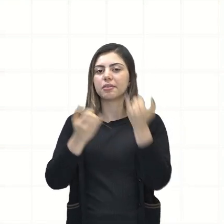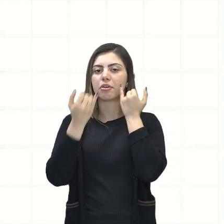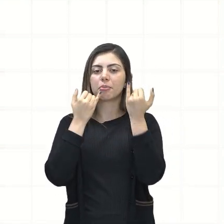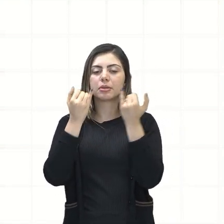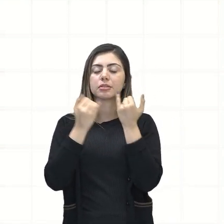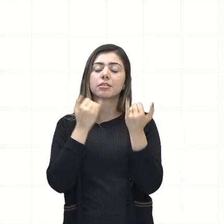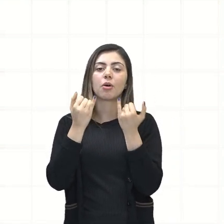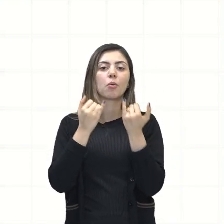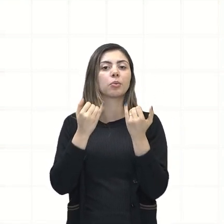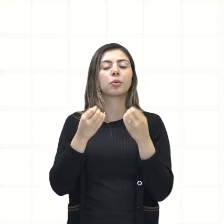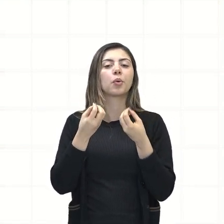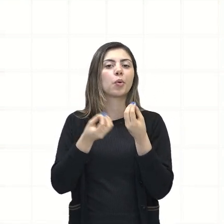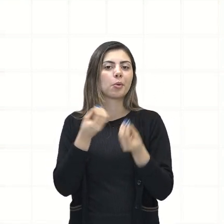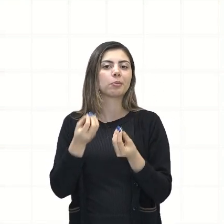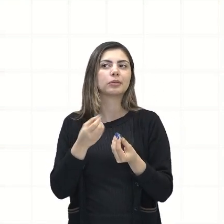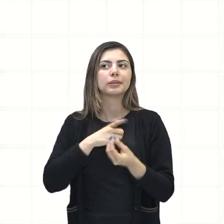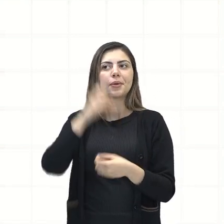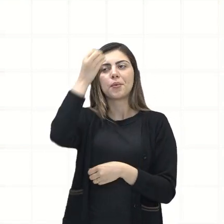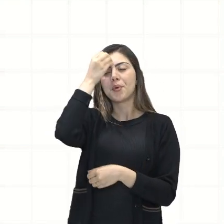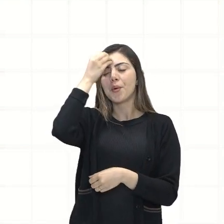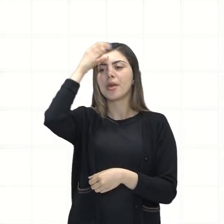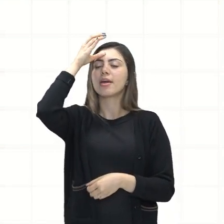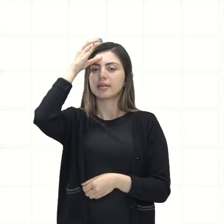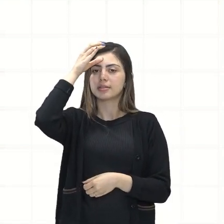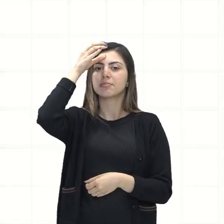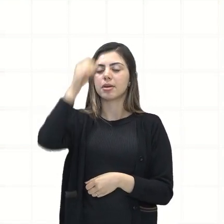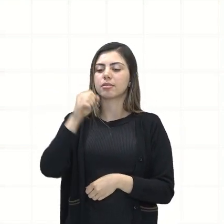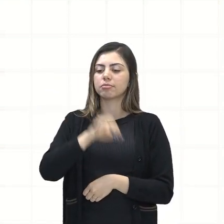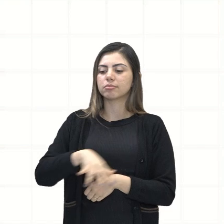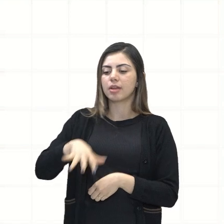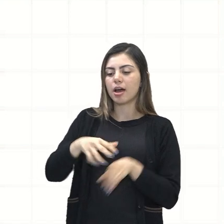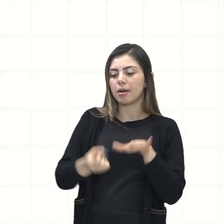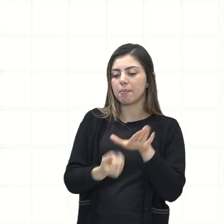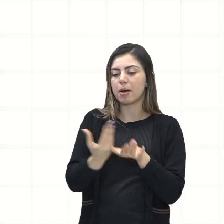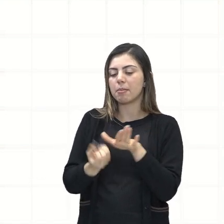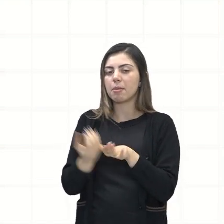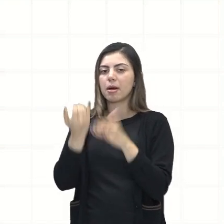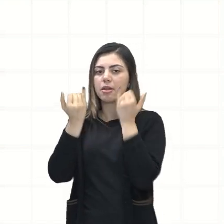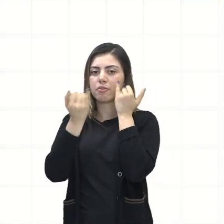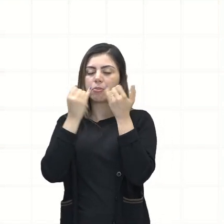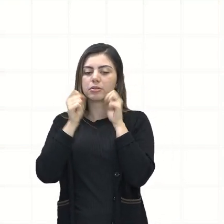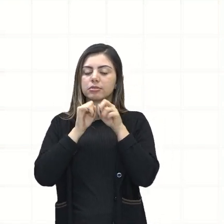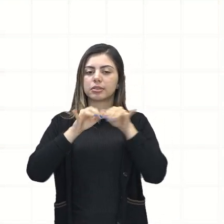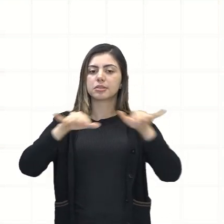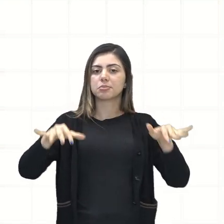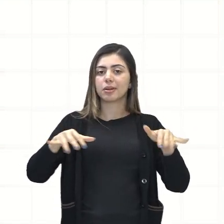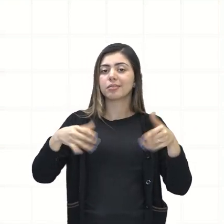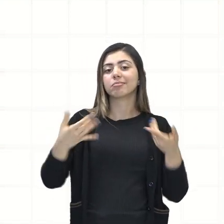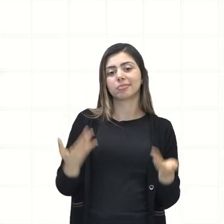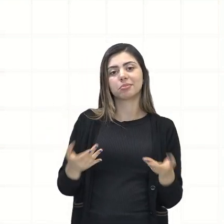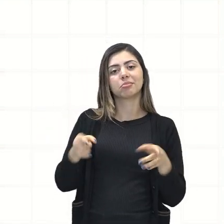a informação também, o conhecimento que envolve a produção de informação, também